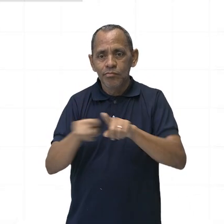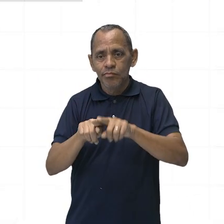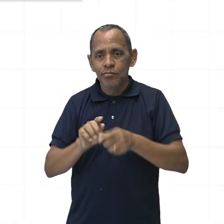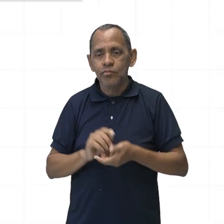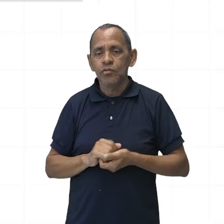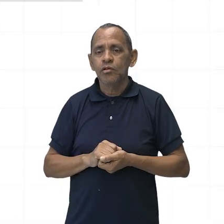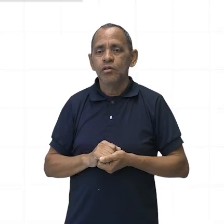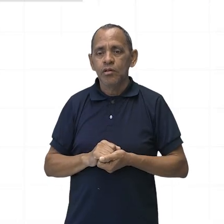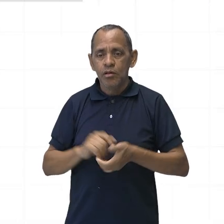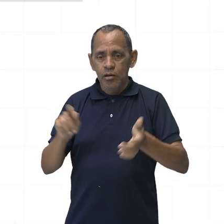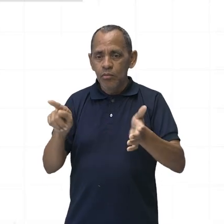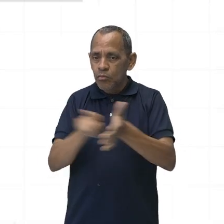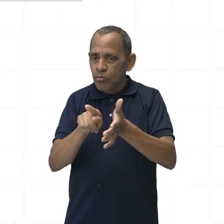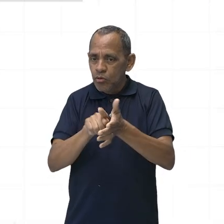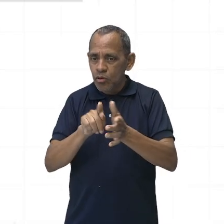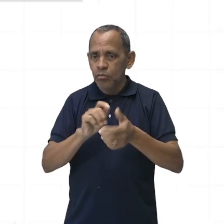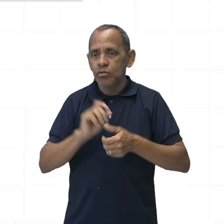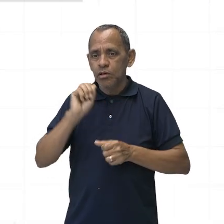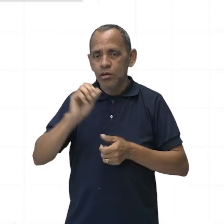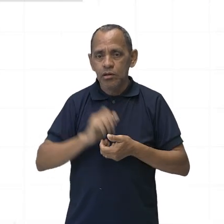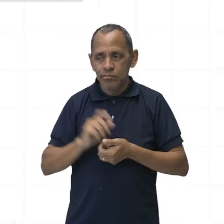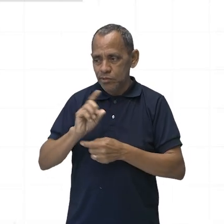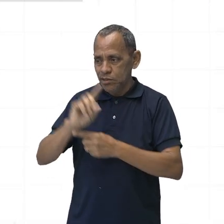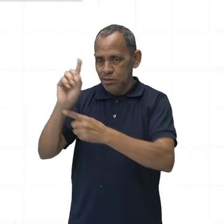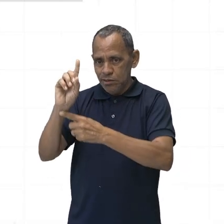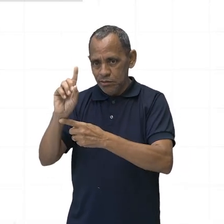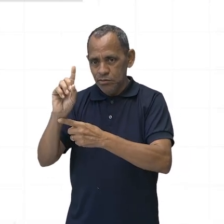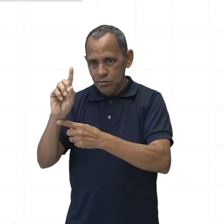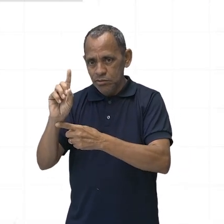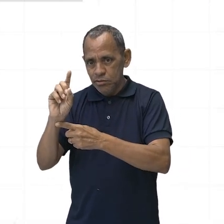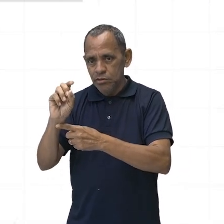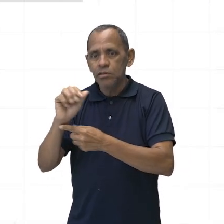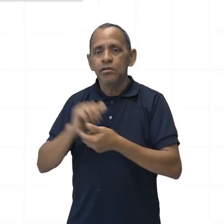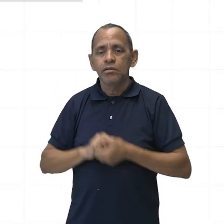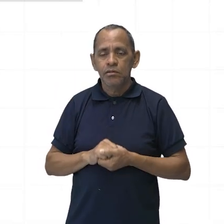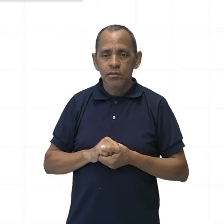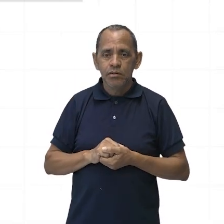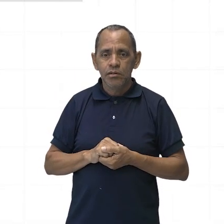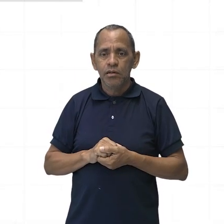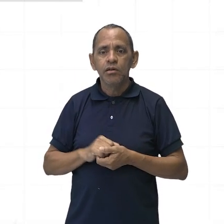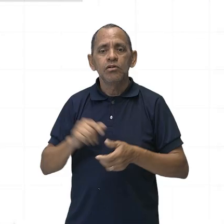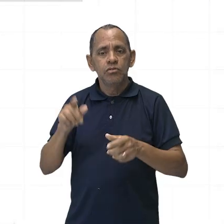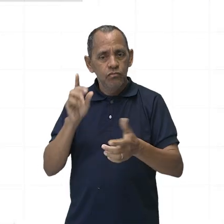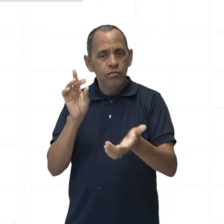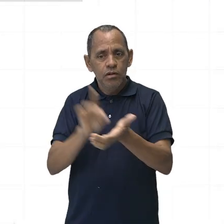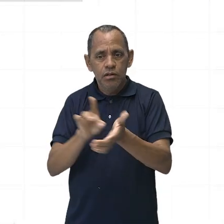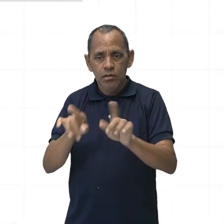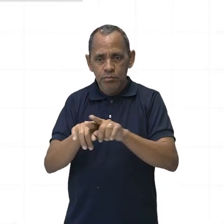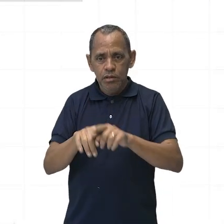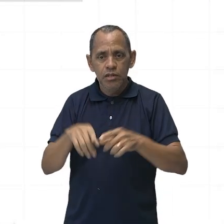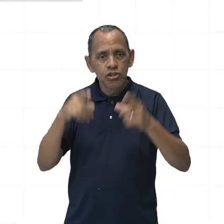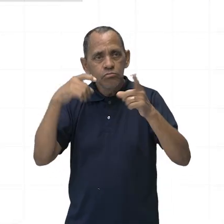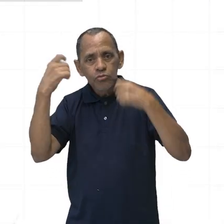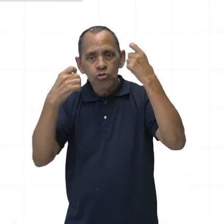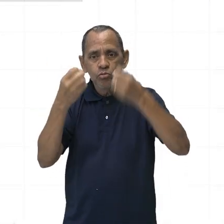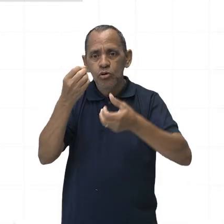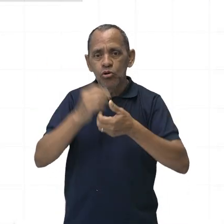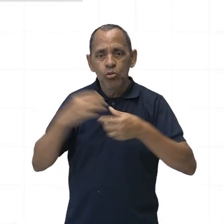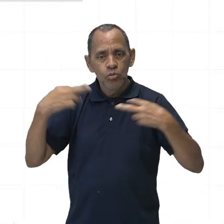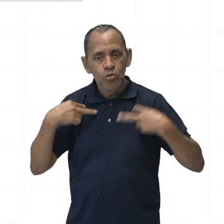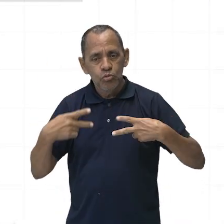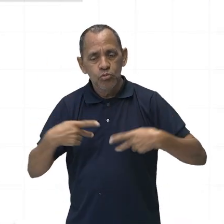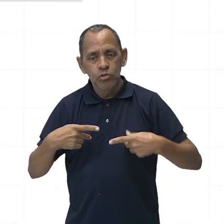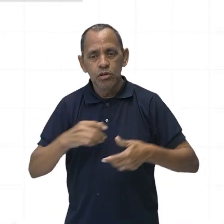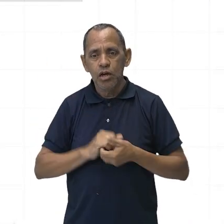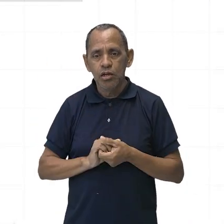da unicidade de Deus, ele entende que é um Deus que se importa diretamente com a humanidade e que se coloca